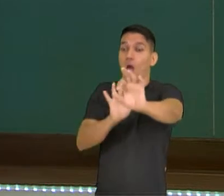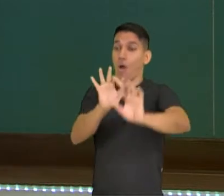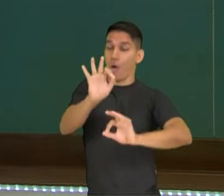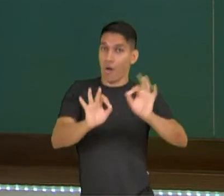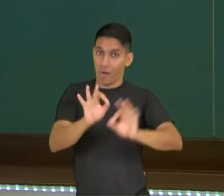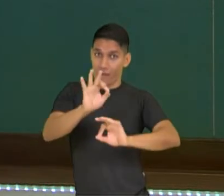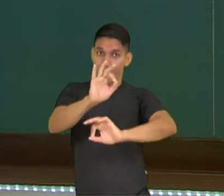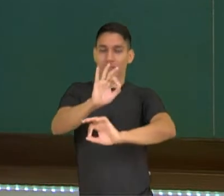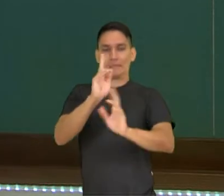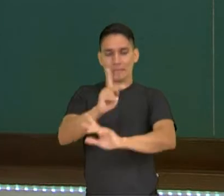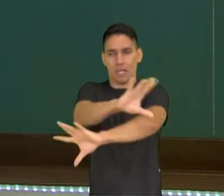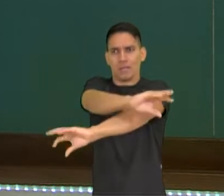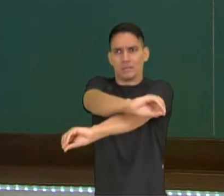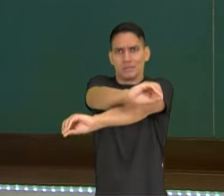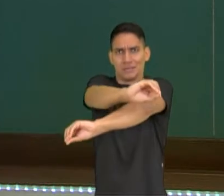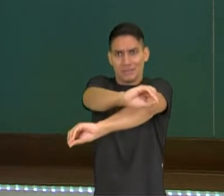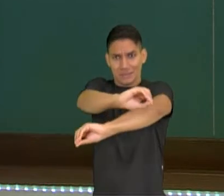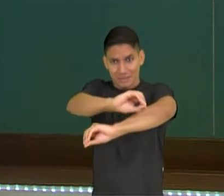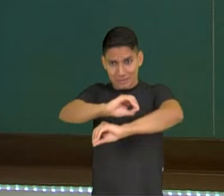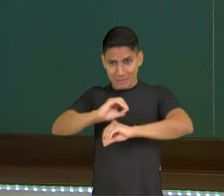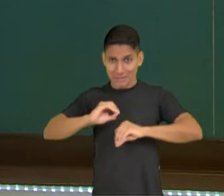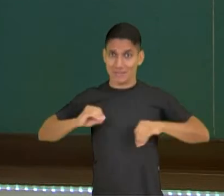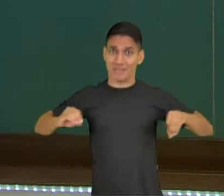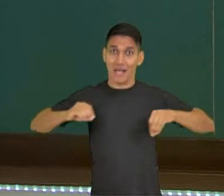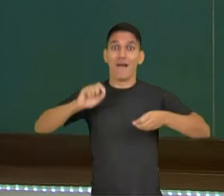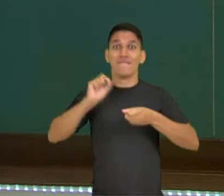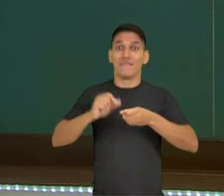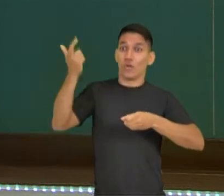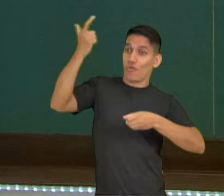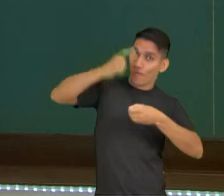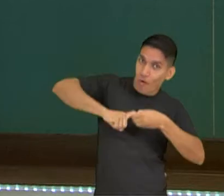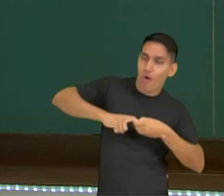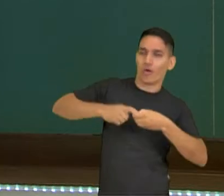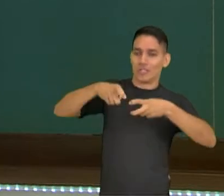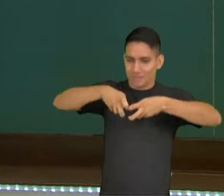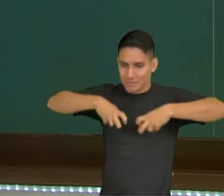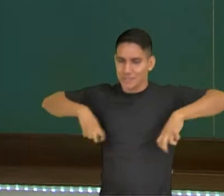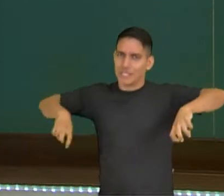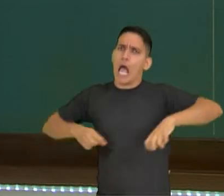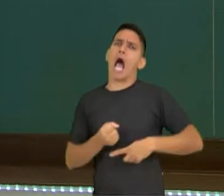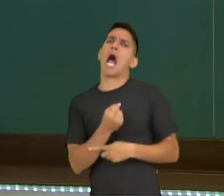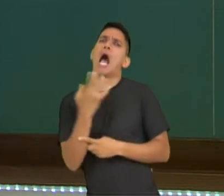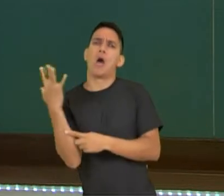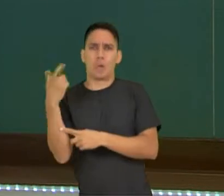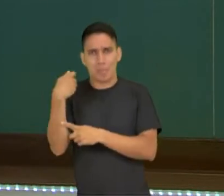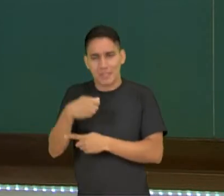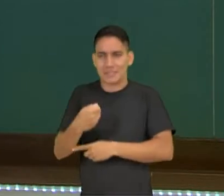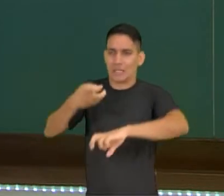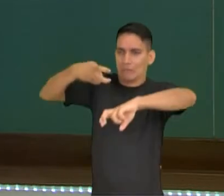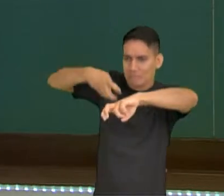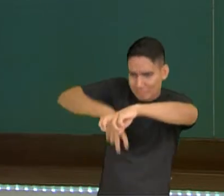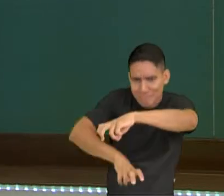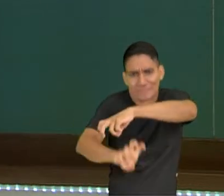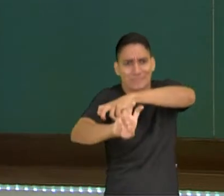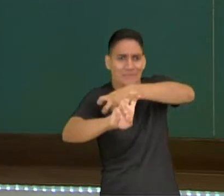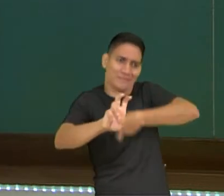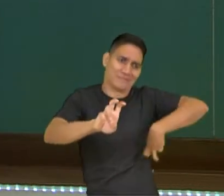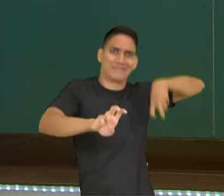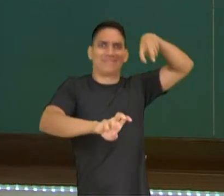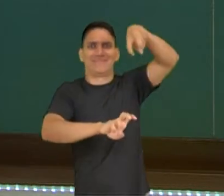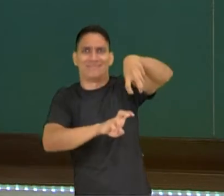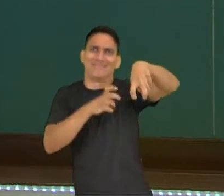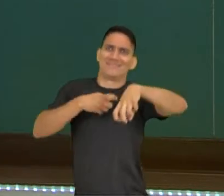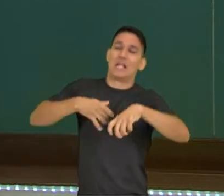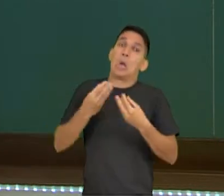soltar das mãos e eles formem de novo o círculo. Para isso, eles vão ter que passar por baixo de alguns, vão ter que... Enfim, aí como eles